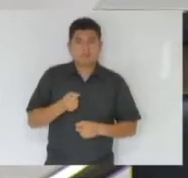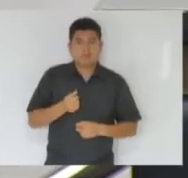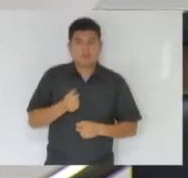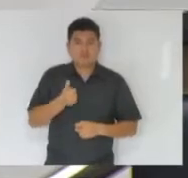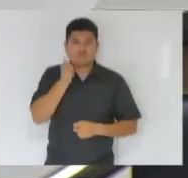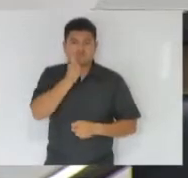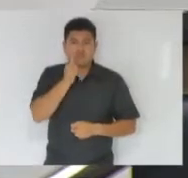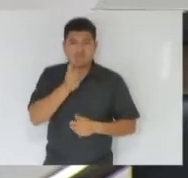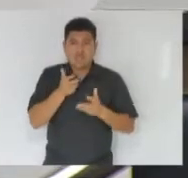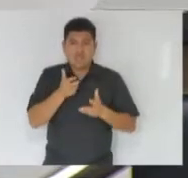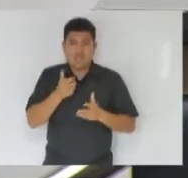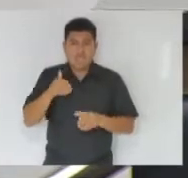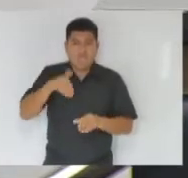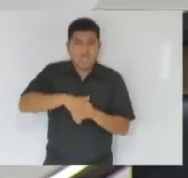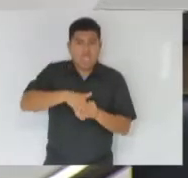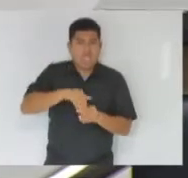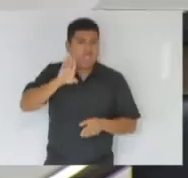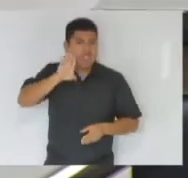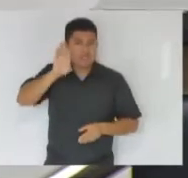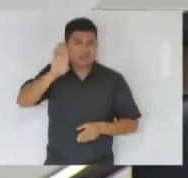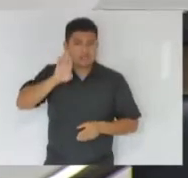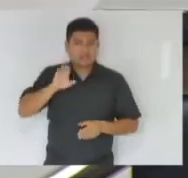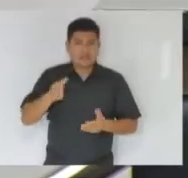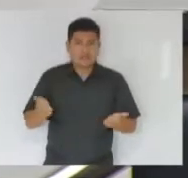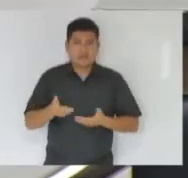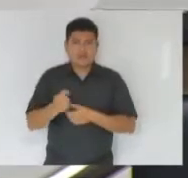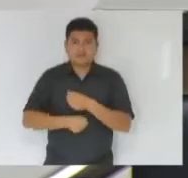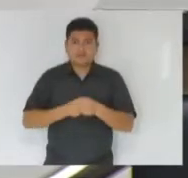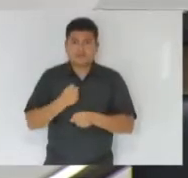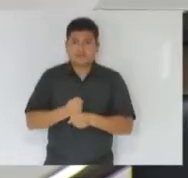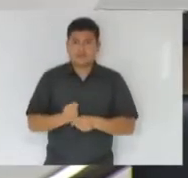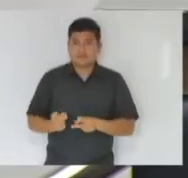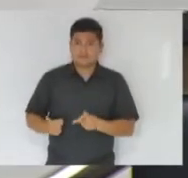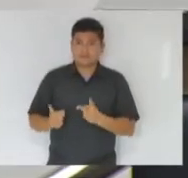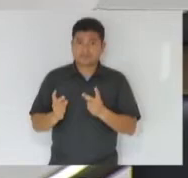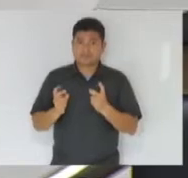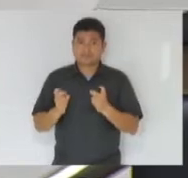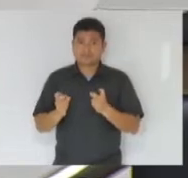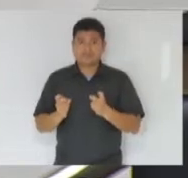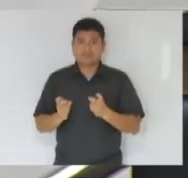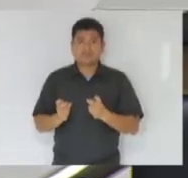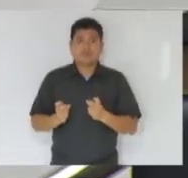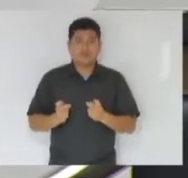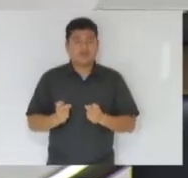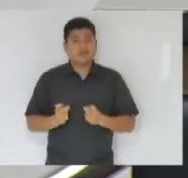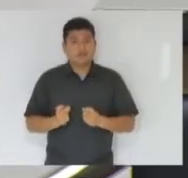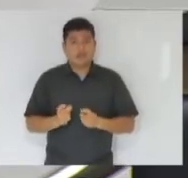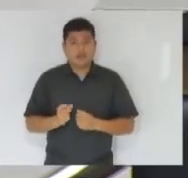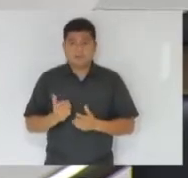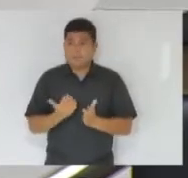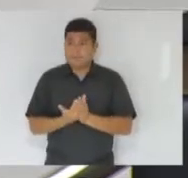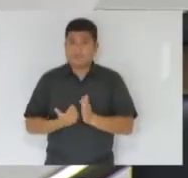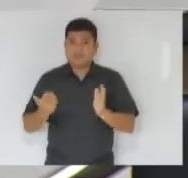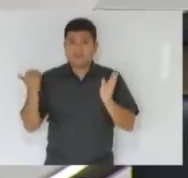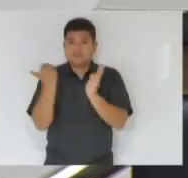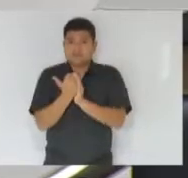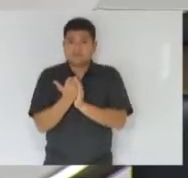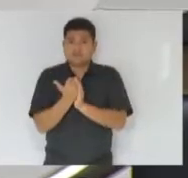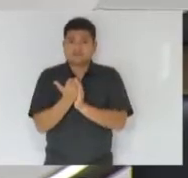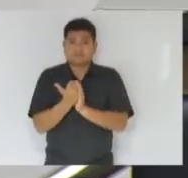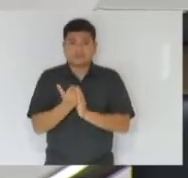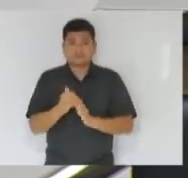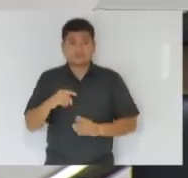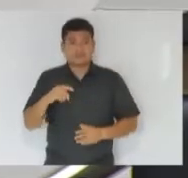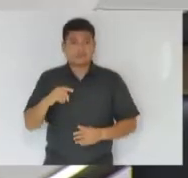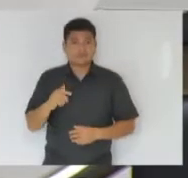concorrer. E nesses anos de eleição, nós percebemos de uma forma muito mais impactante quando nós não temos mulheres